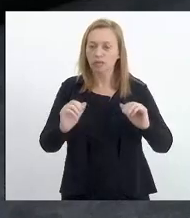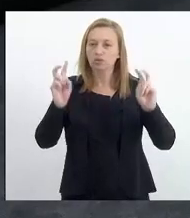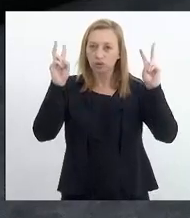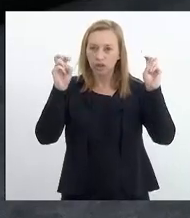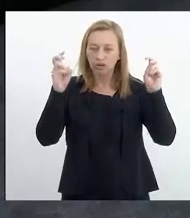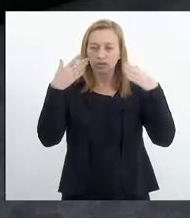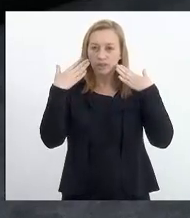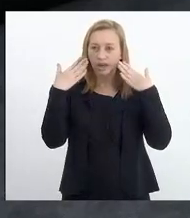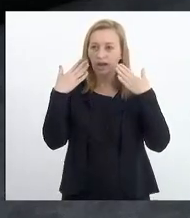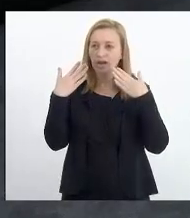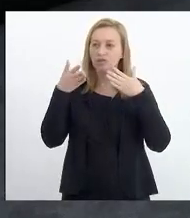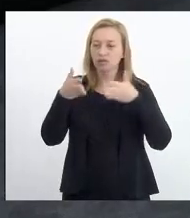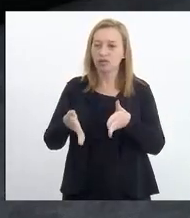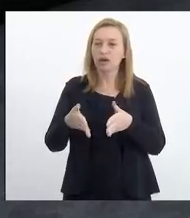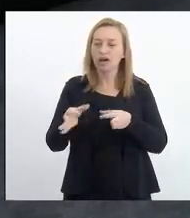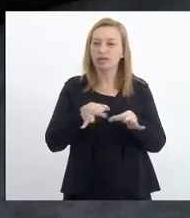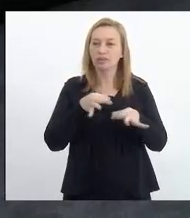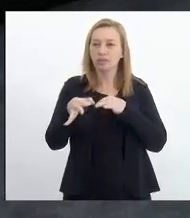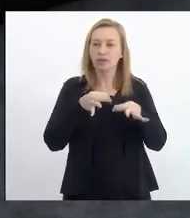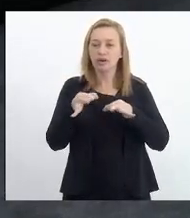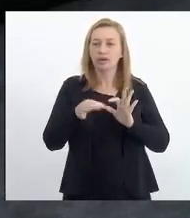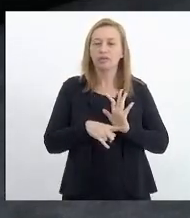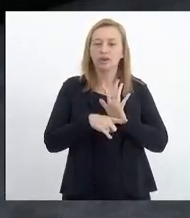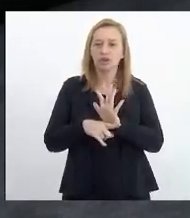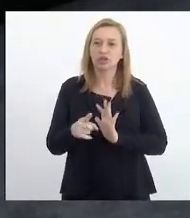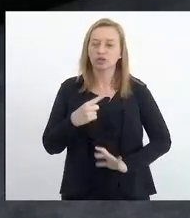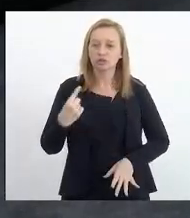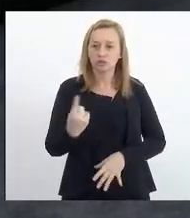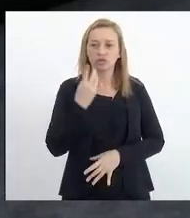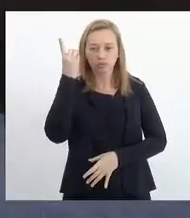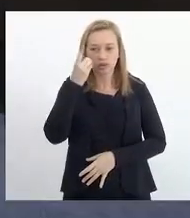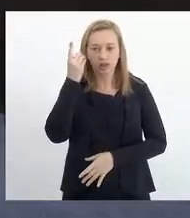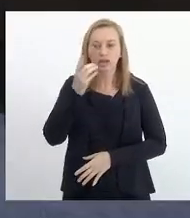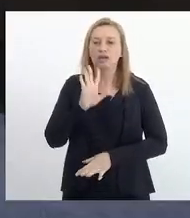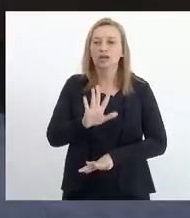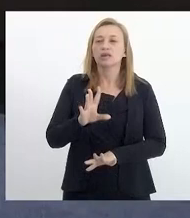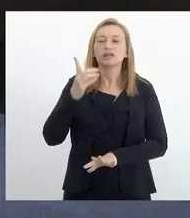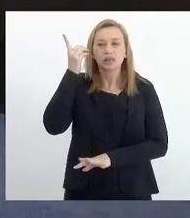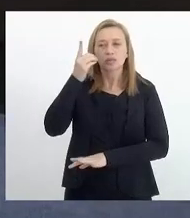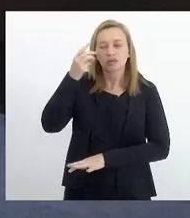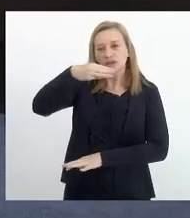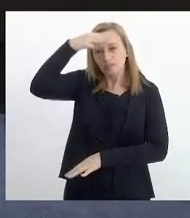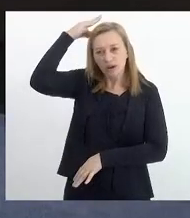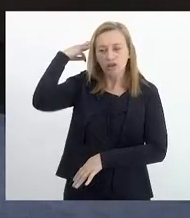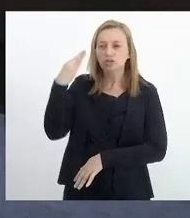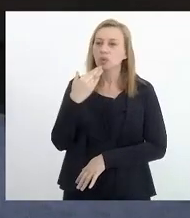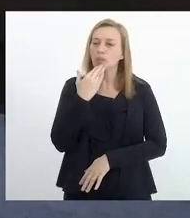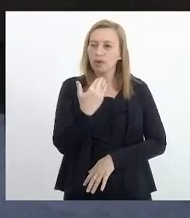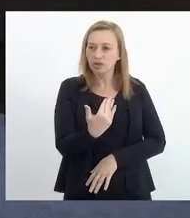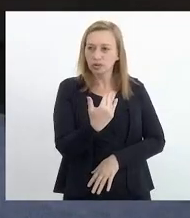atentas e preparadas para atender o parlamento. Deputado Márcio, eu só sugiro a Vossa Excelência...